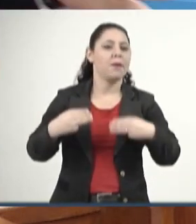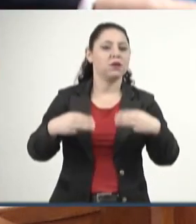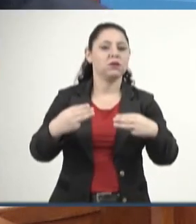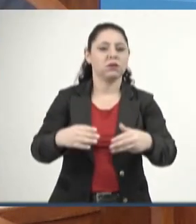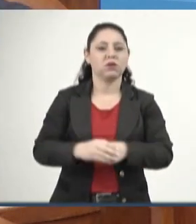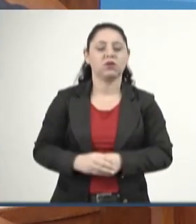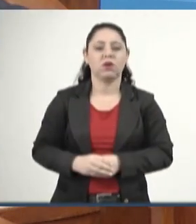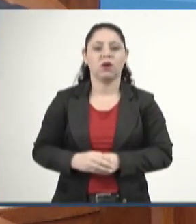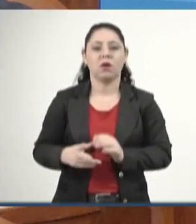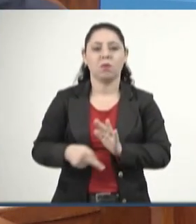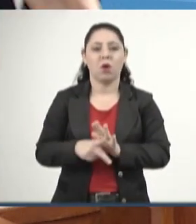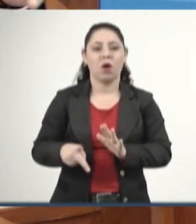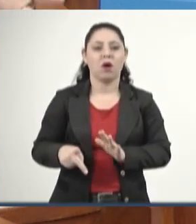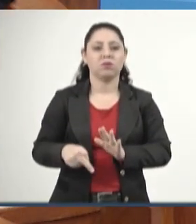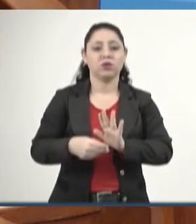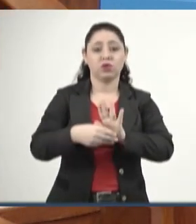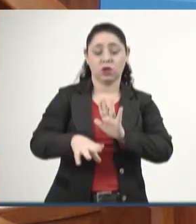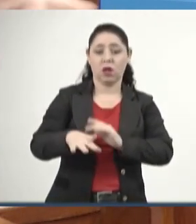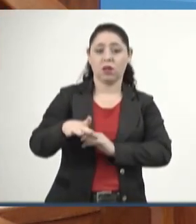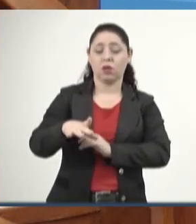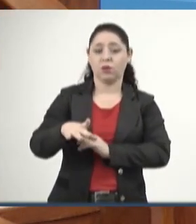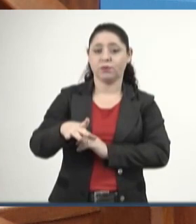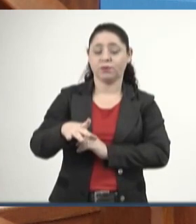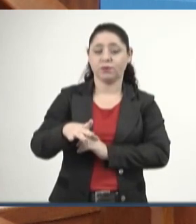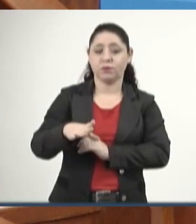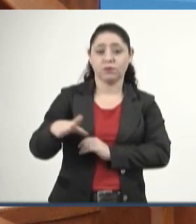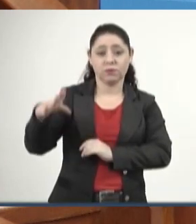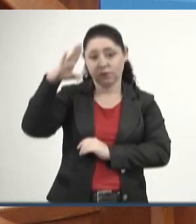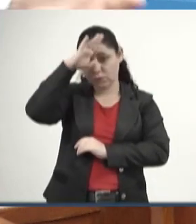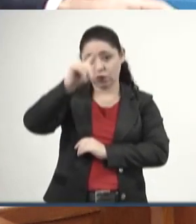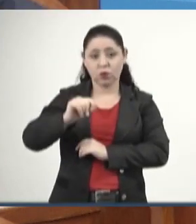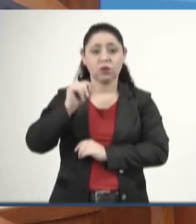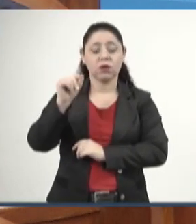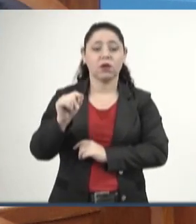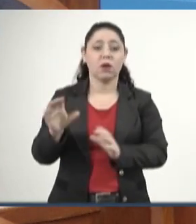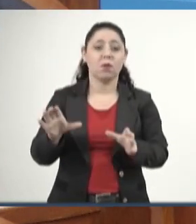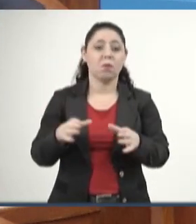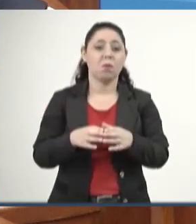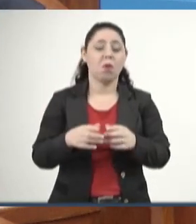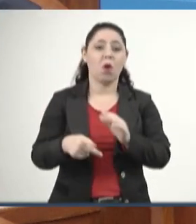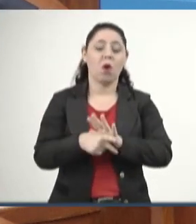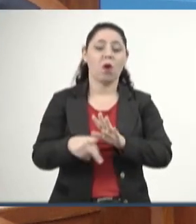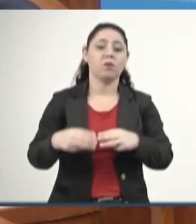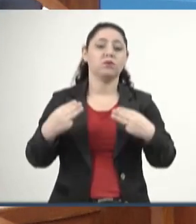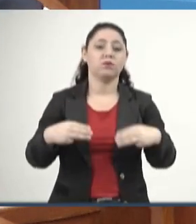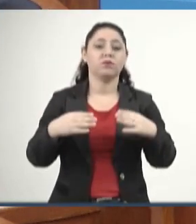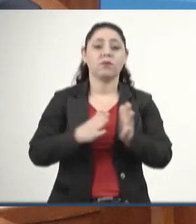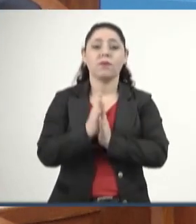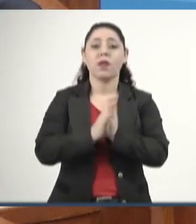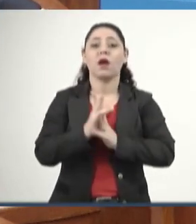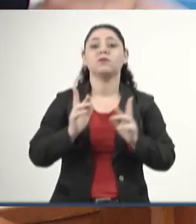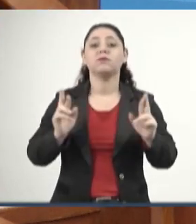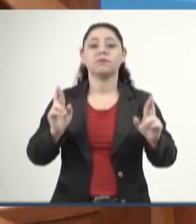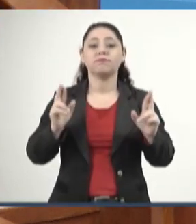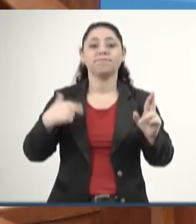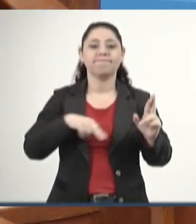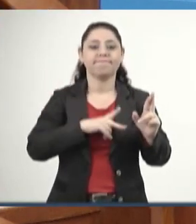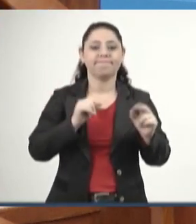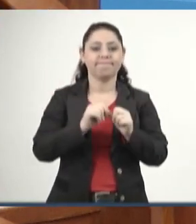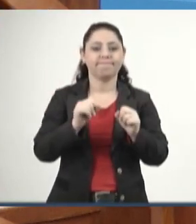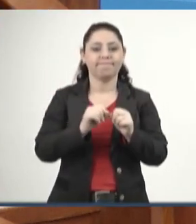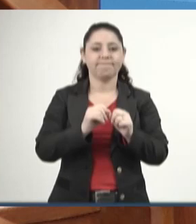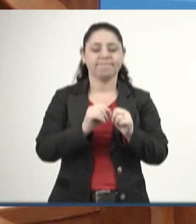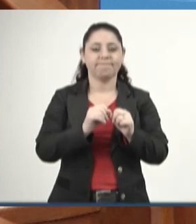ministros indicados pelo Bolsonaro do que com a expectativa que